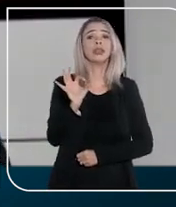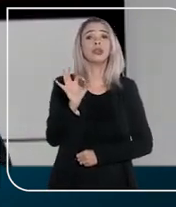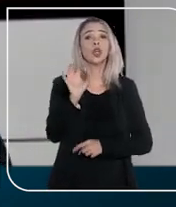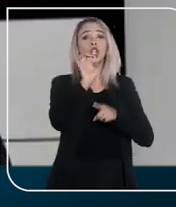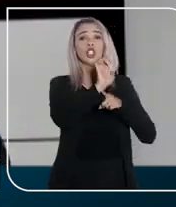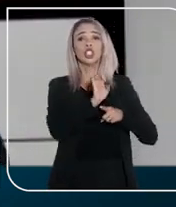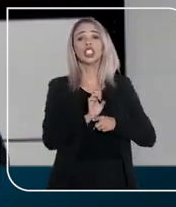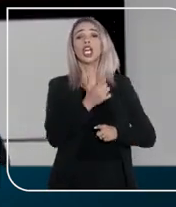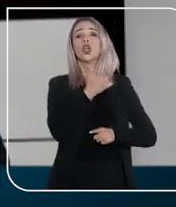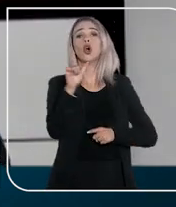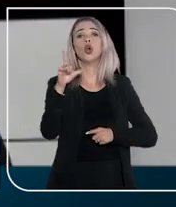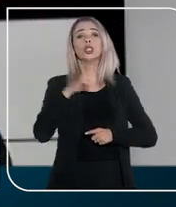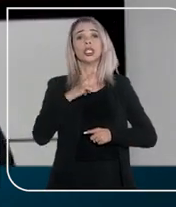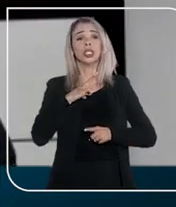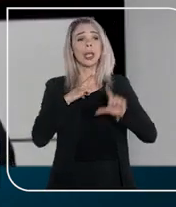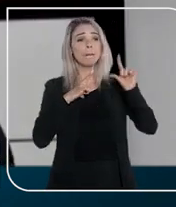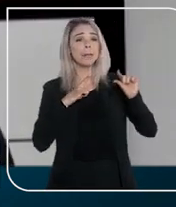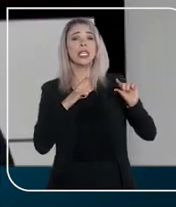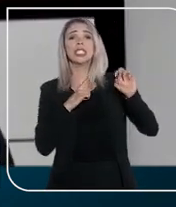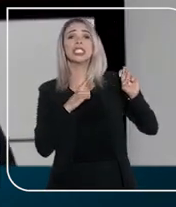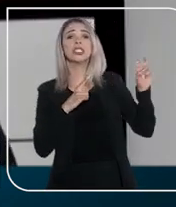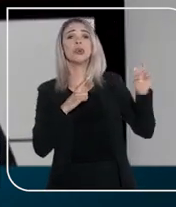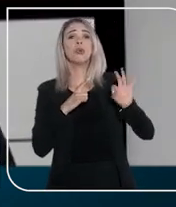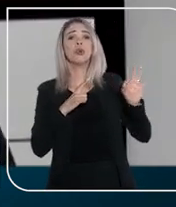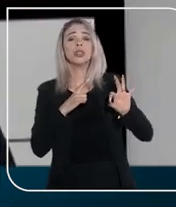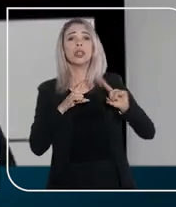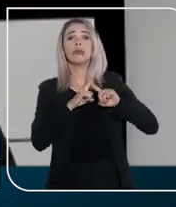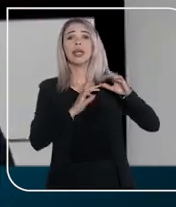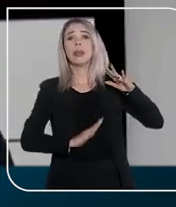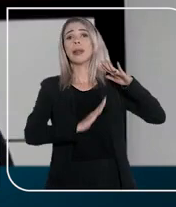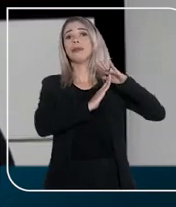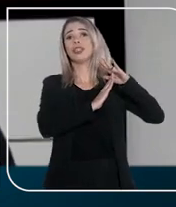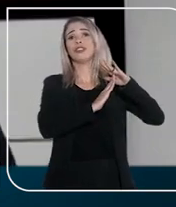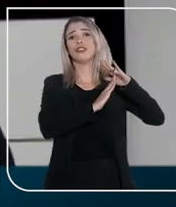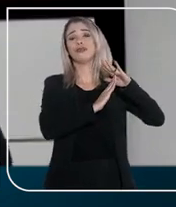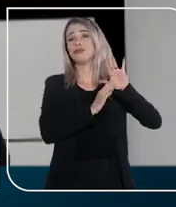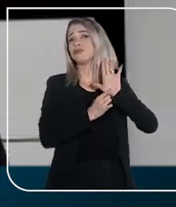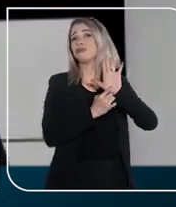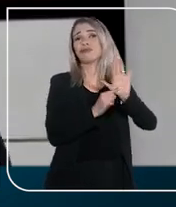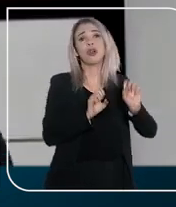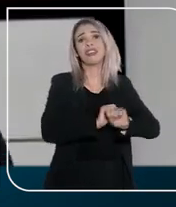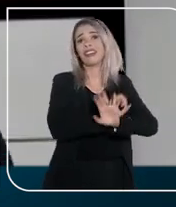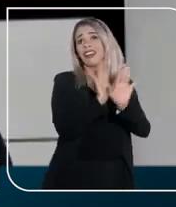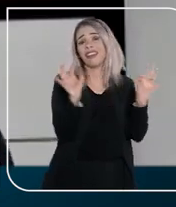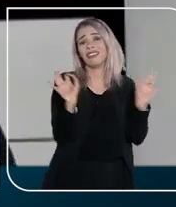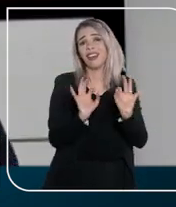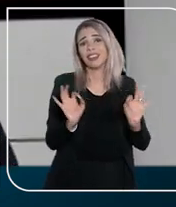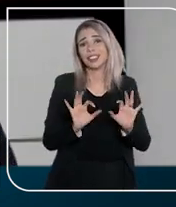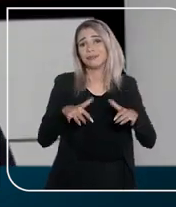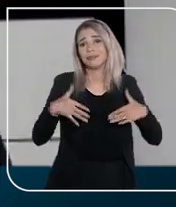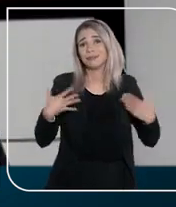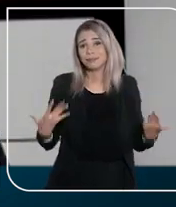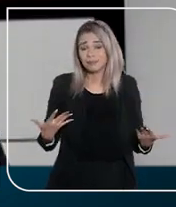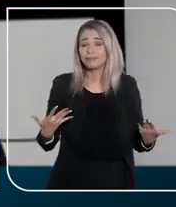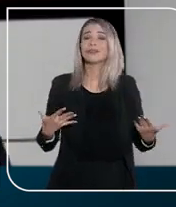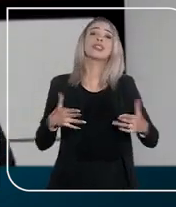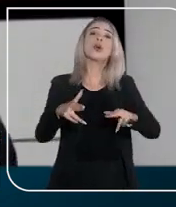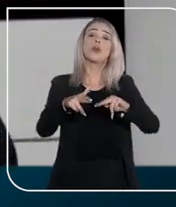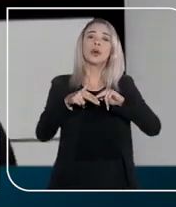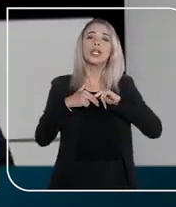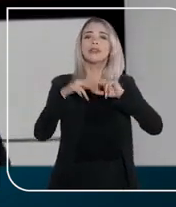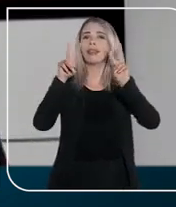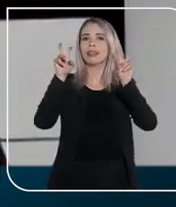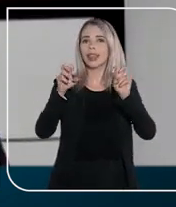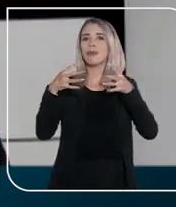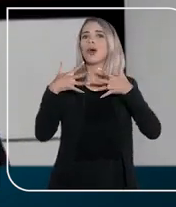que resguardam um mínimo de 5%, mas não dizem um máximo. E aí o edital vai trazer esses regramentos. E justamente por ser um tema